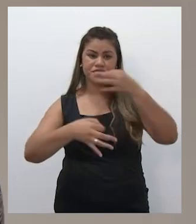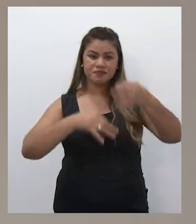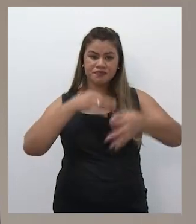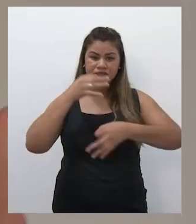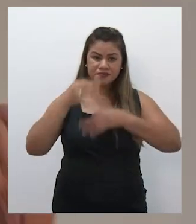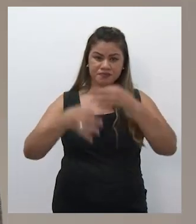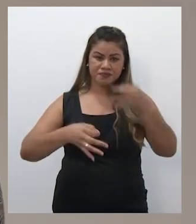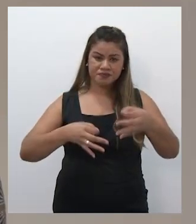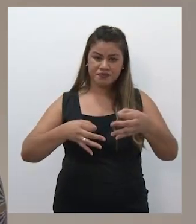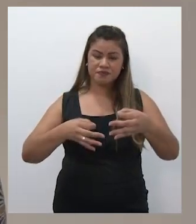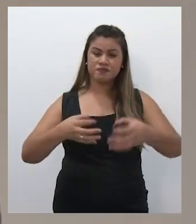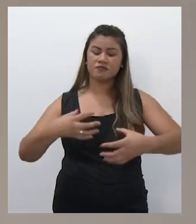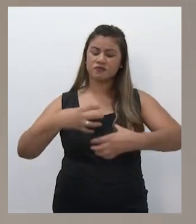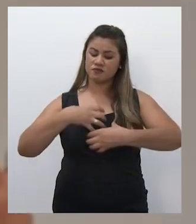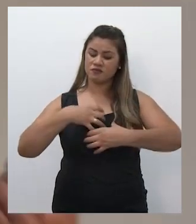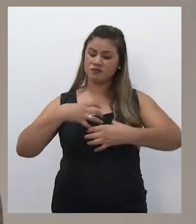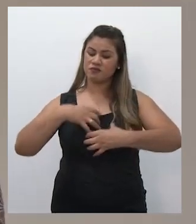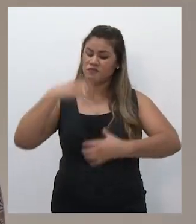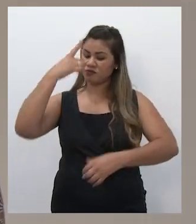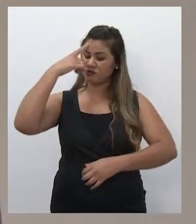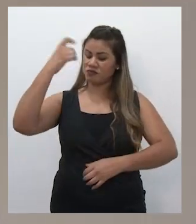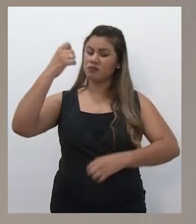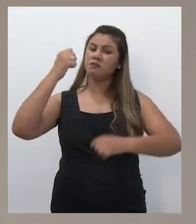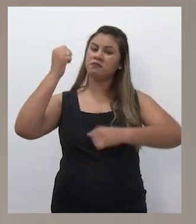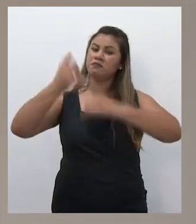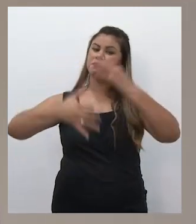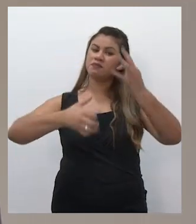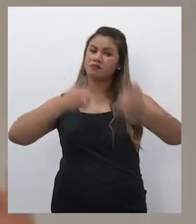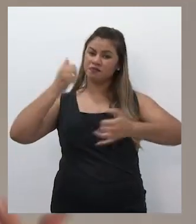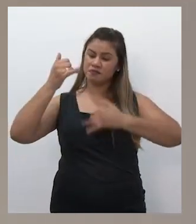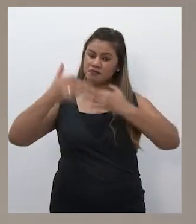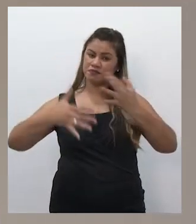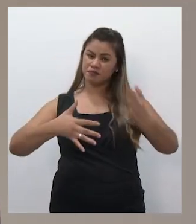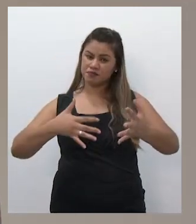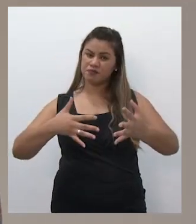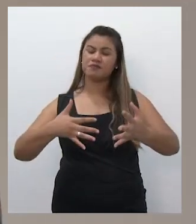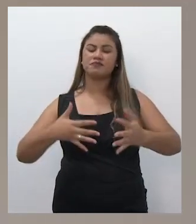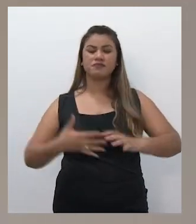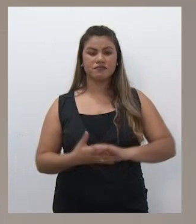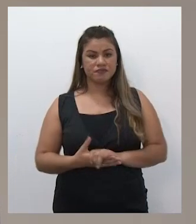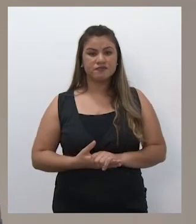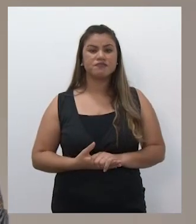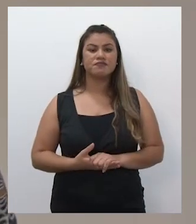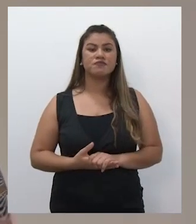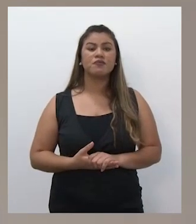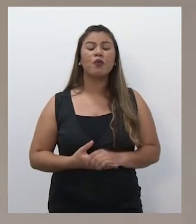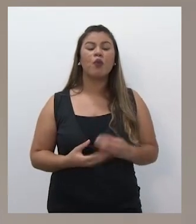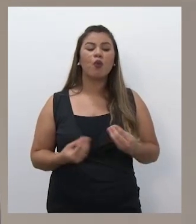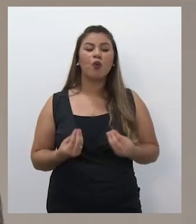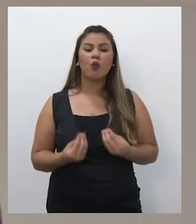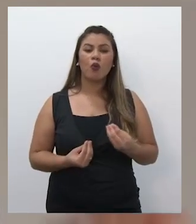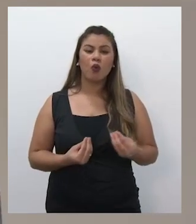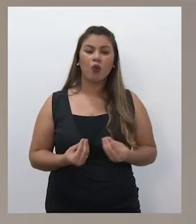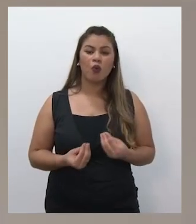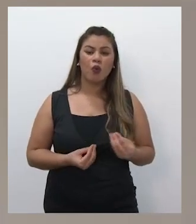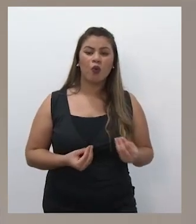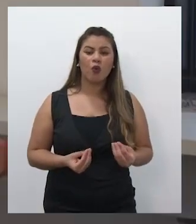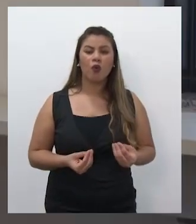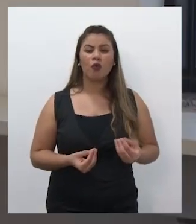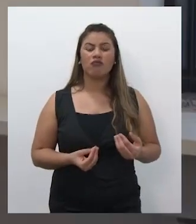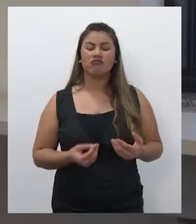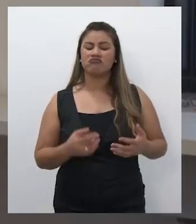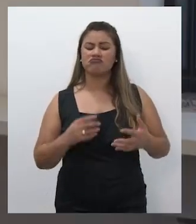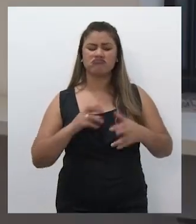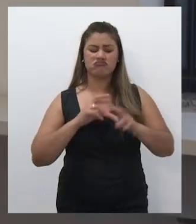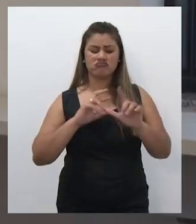cima, expressar suas ideias, seus sentimentos, suas opiniões, usando múltiplas